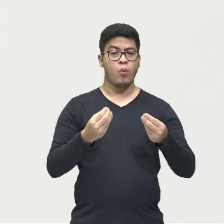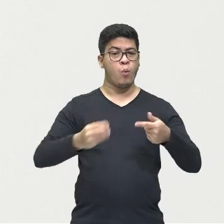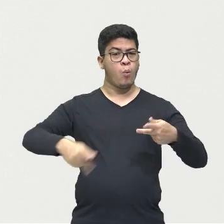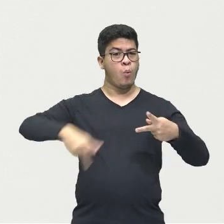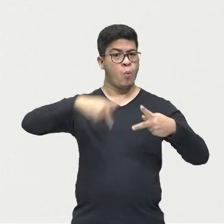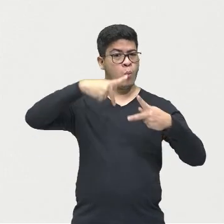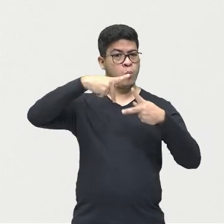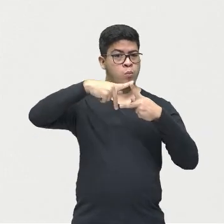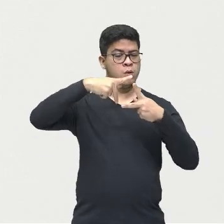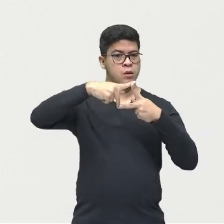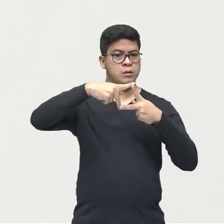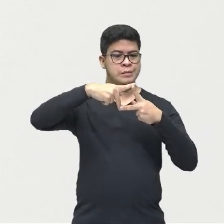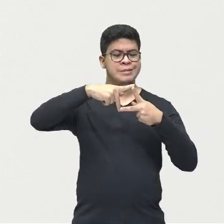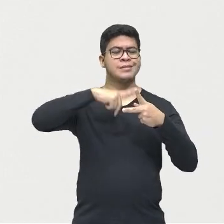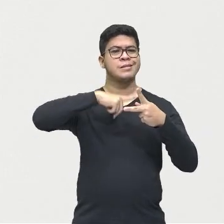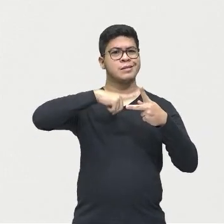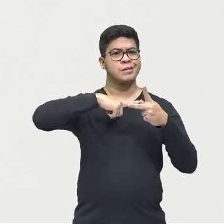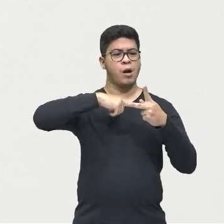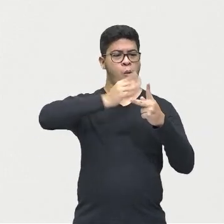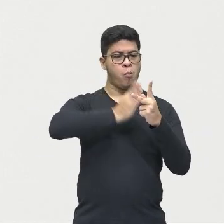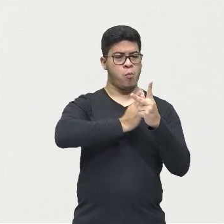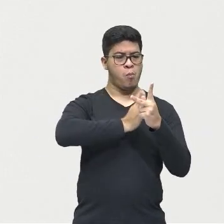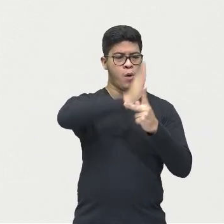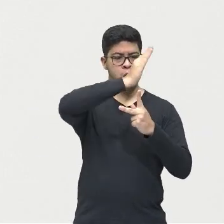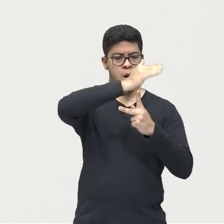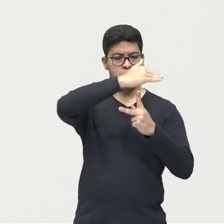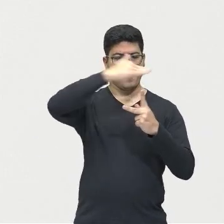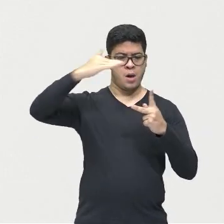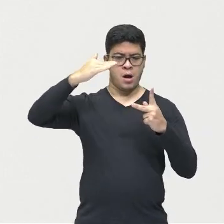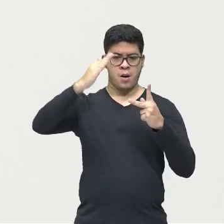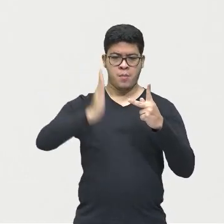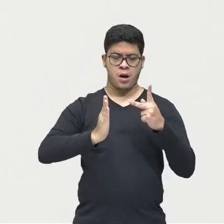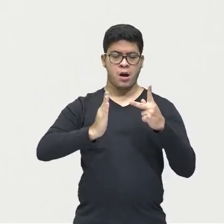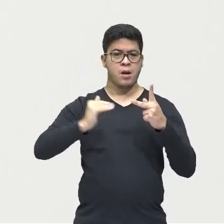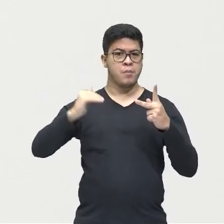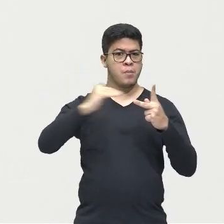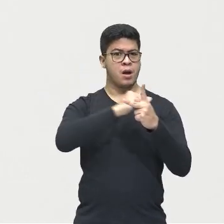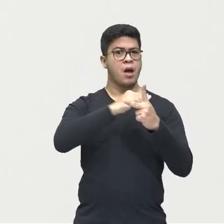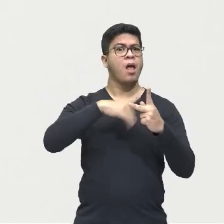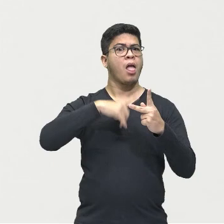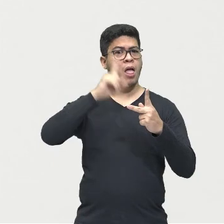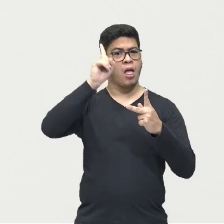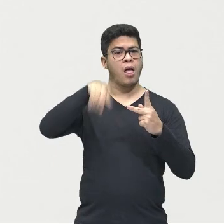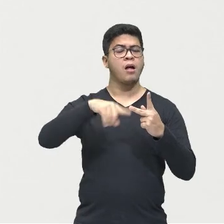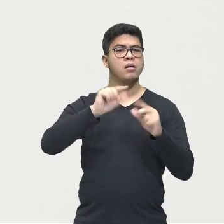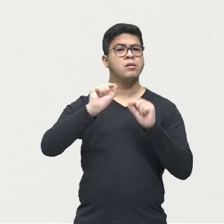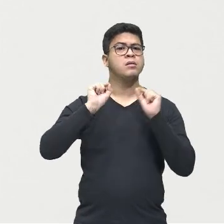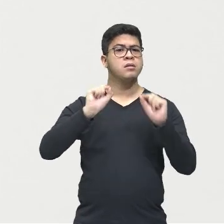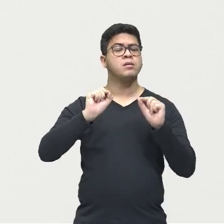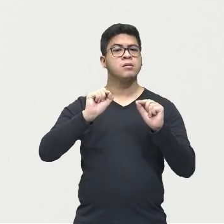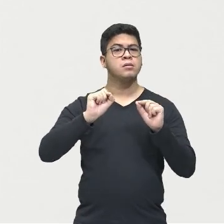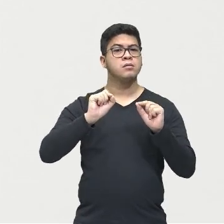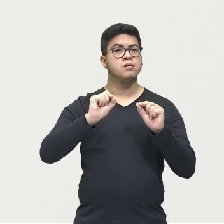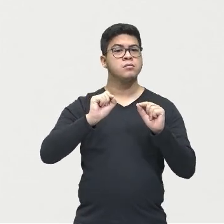congruentes. Ou seja, os lados do quadrado necessariamente devem ser